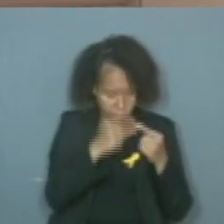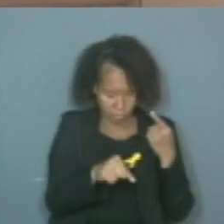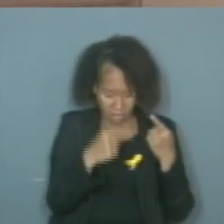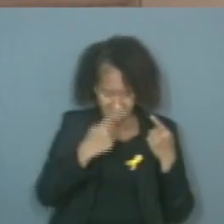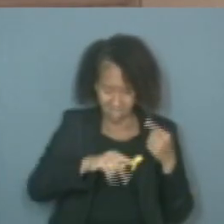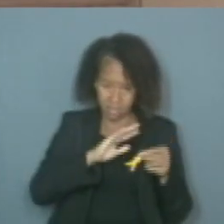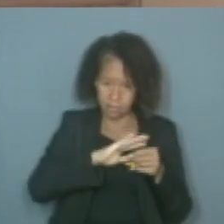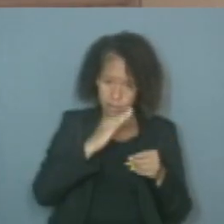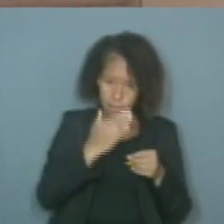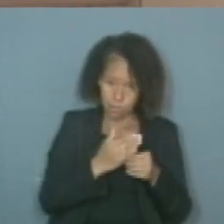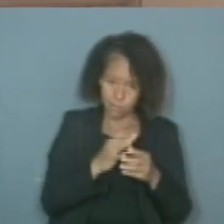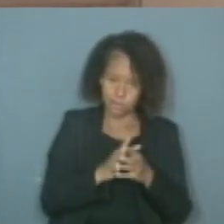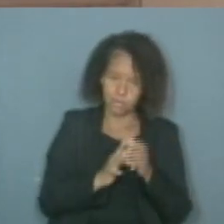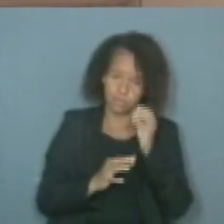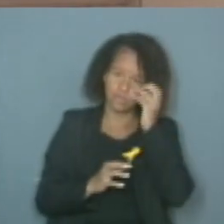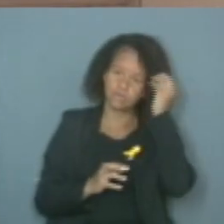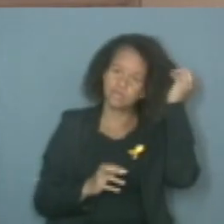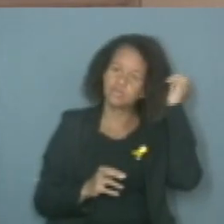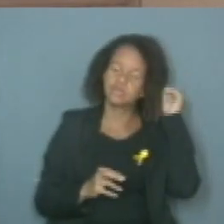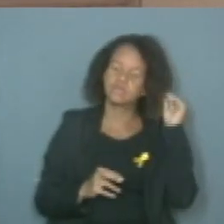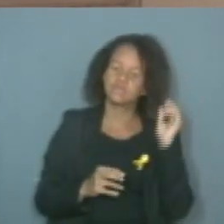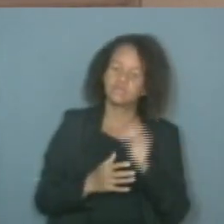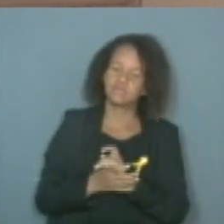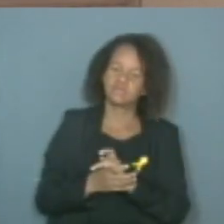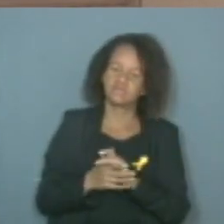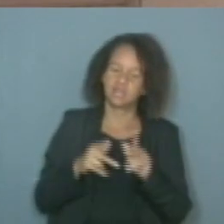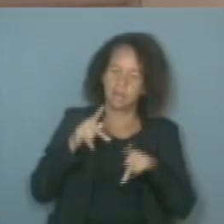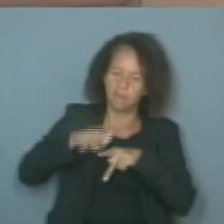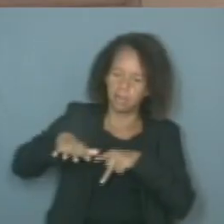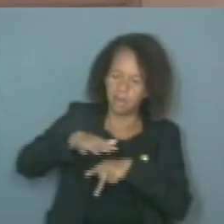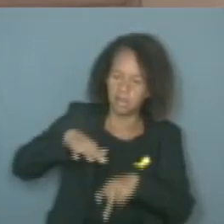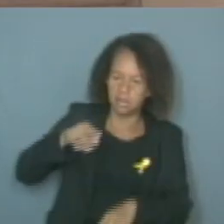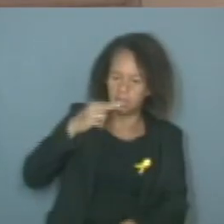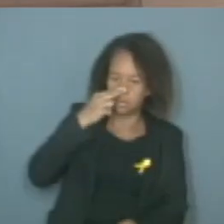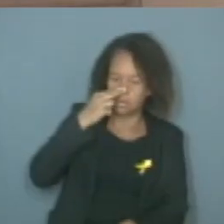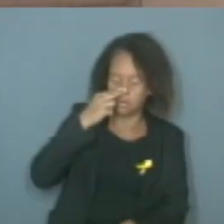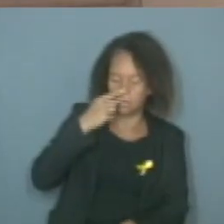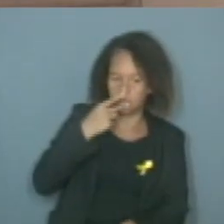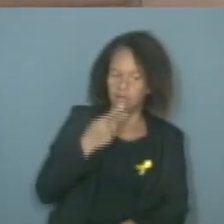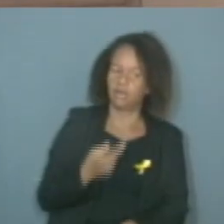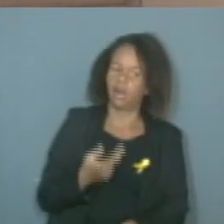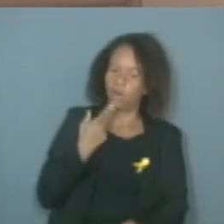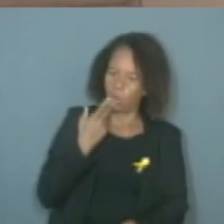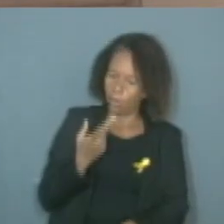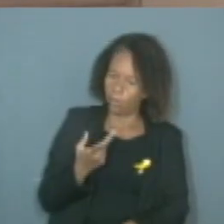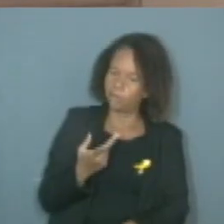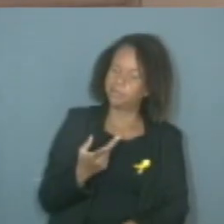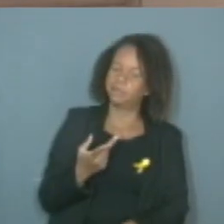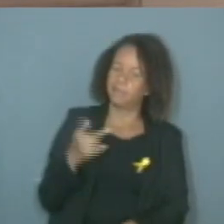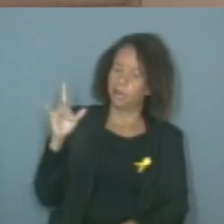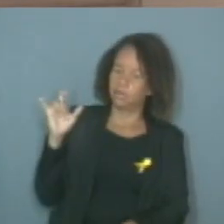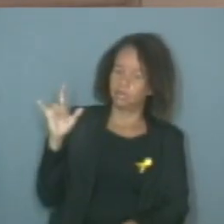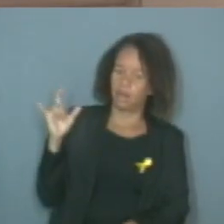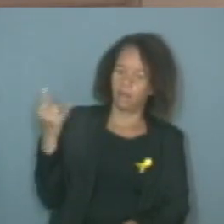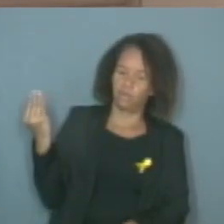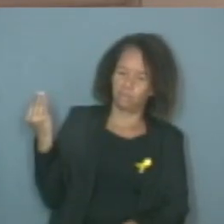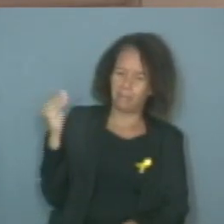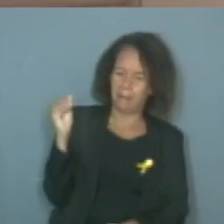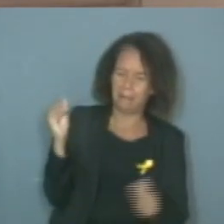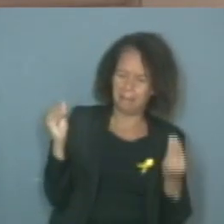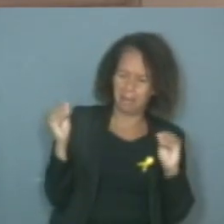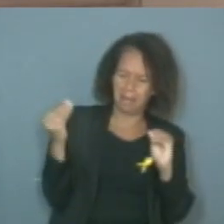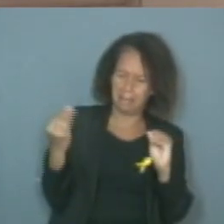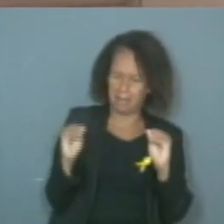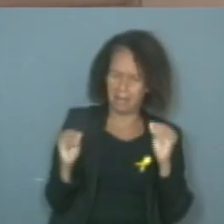nessa casa, a população cristã do Recife falou, no Instagram de todo mundo aqui,